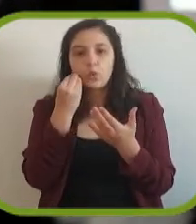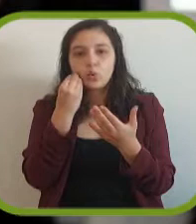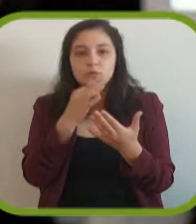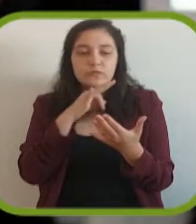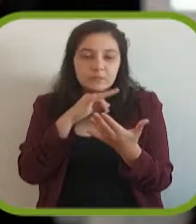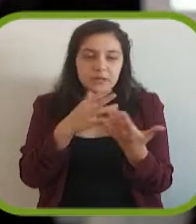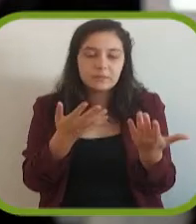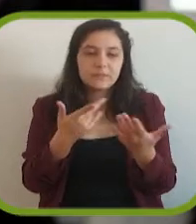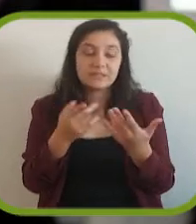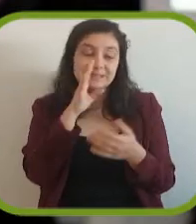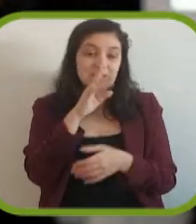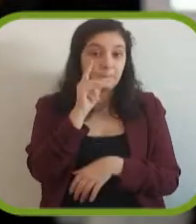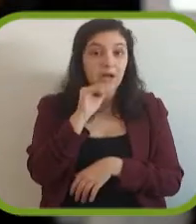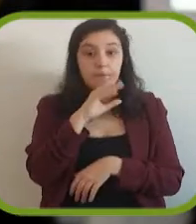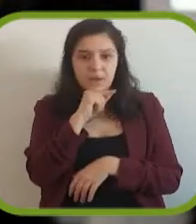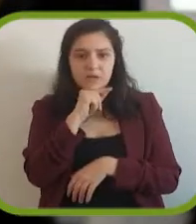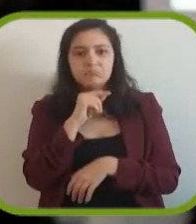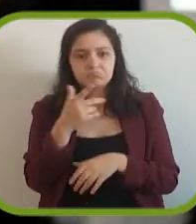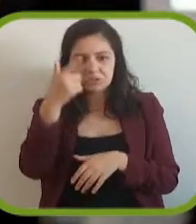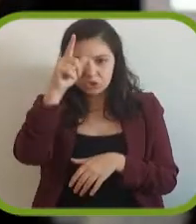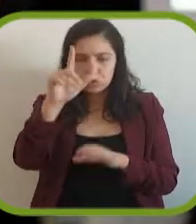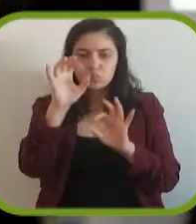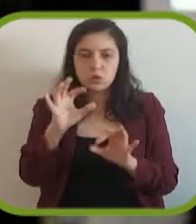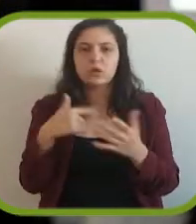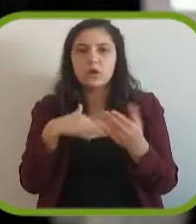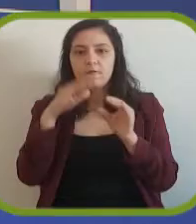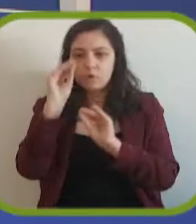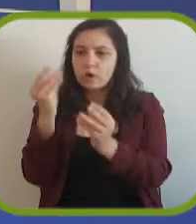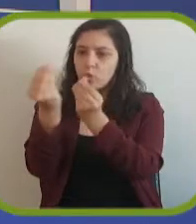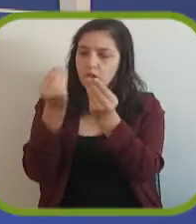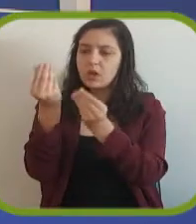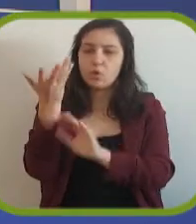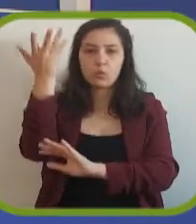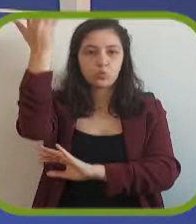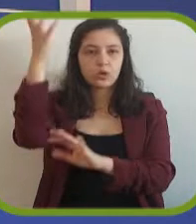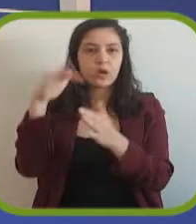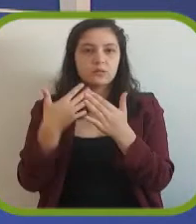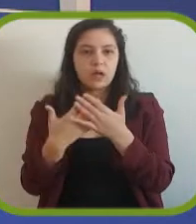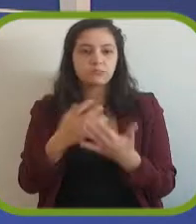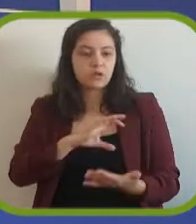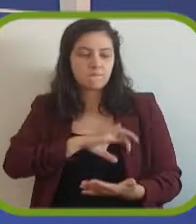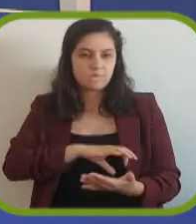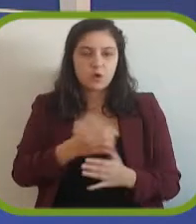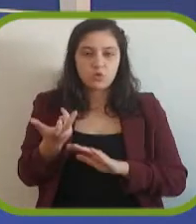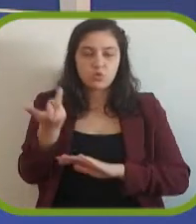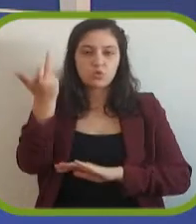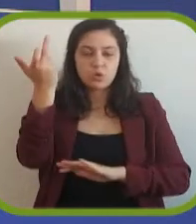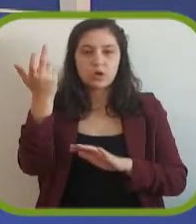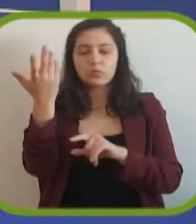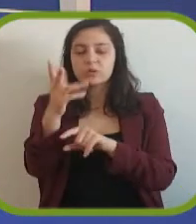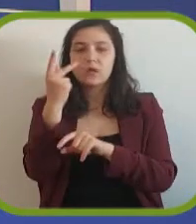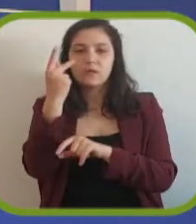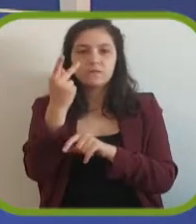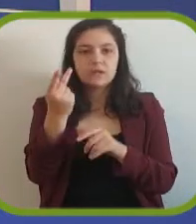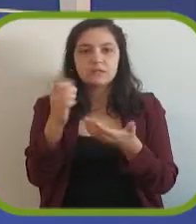sociais. Portanto, ter pais com licenciatura, formados, com níveis de escolaridade mais elevada, com níveis de rendimento mais alto, vivendo,